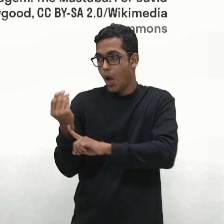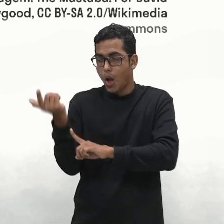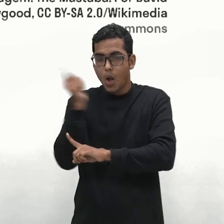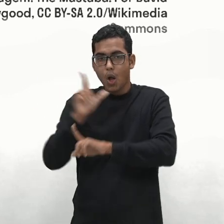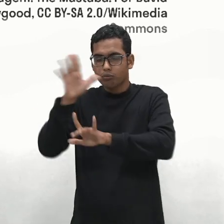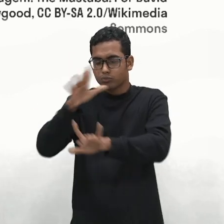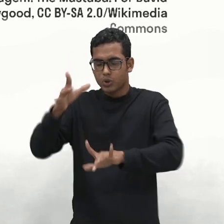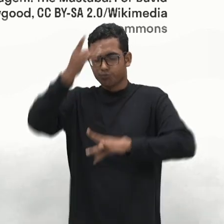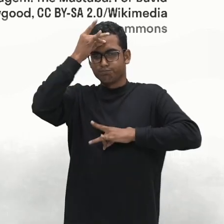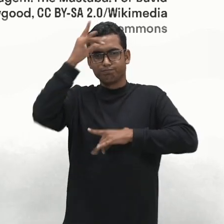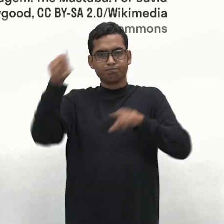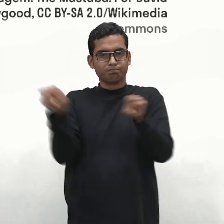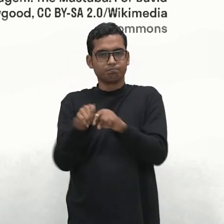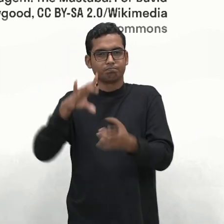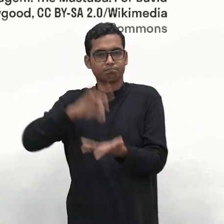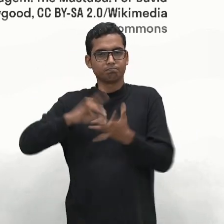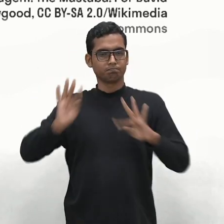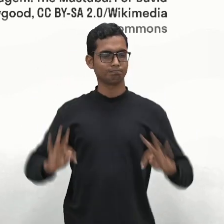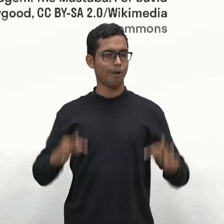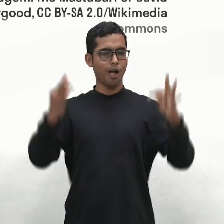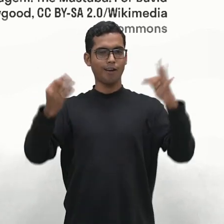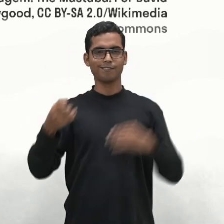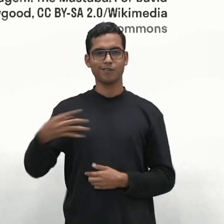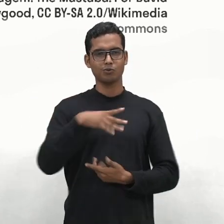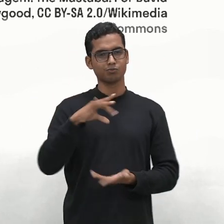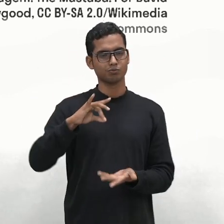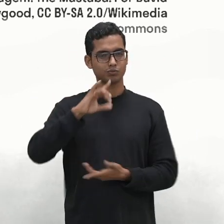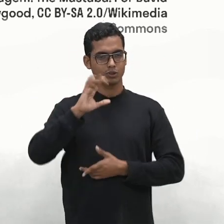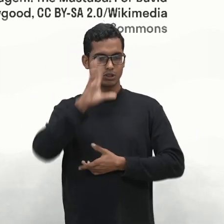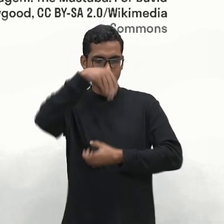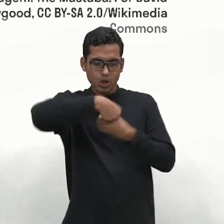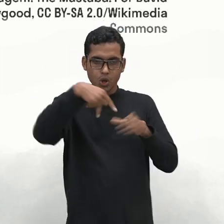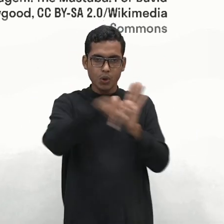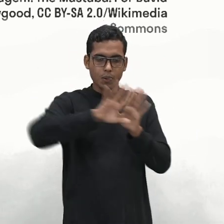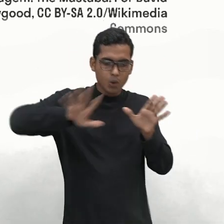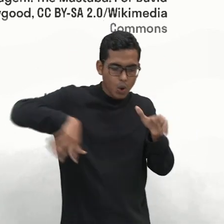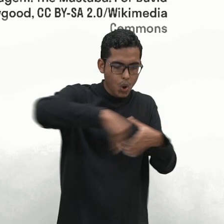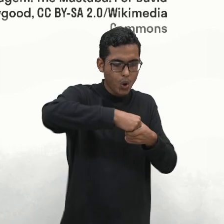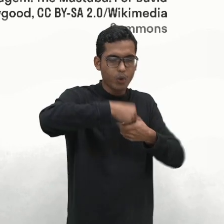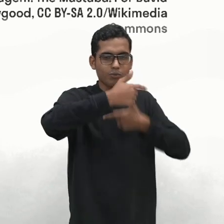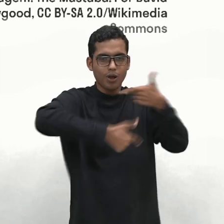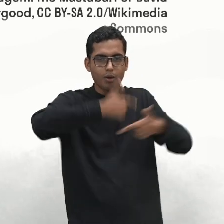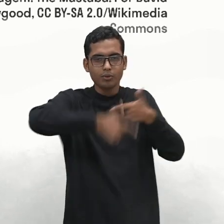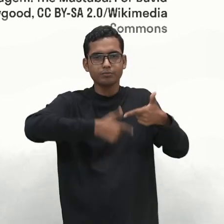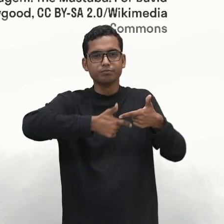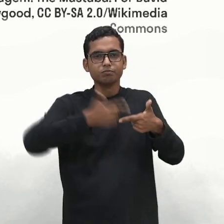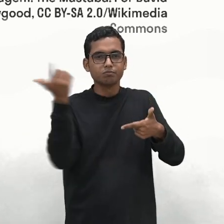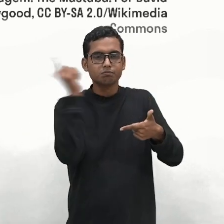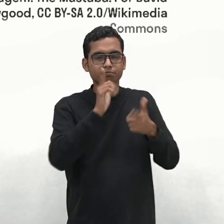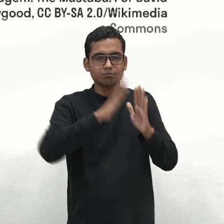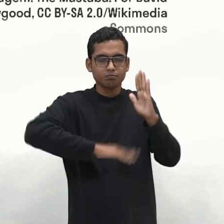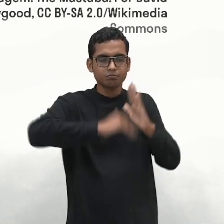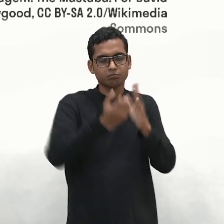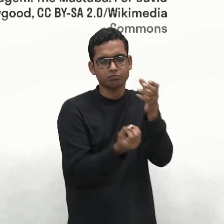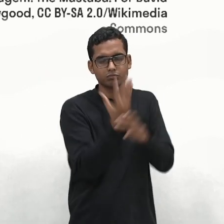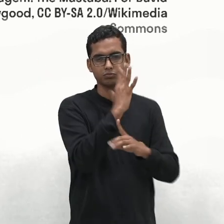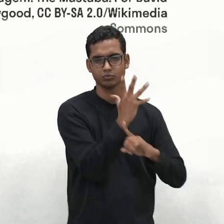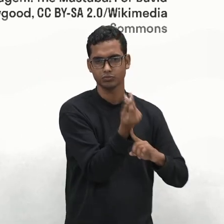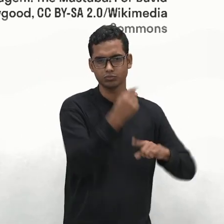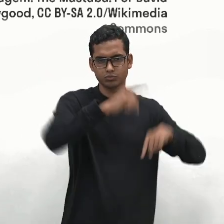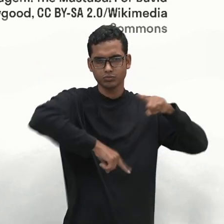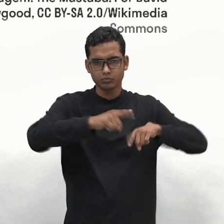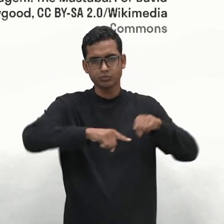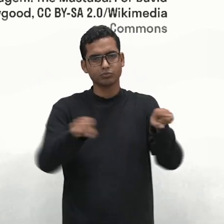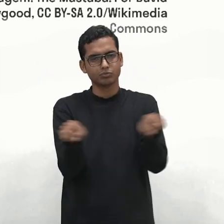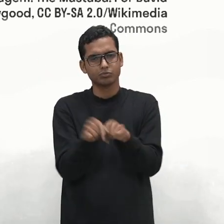performance, tecnologia e novas mídias em seus trabalhos. Aqui, vocês estão vendo, vocês vão ver, né, alguns artistas e